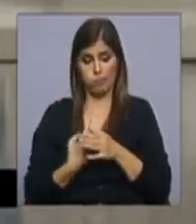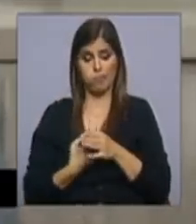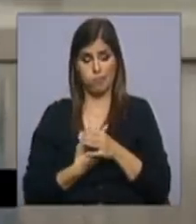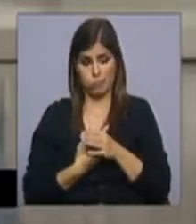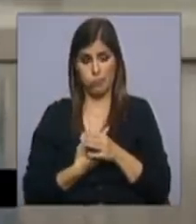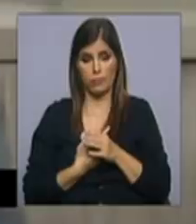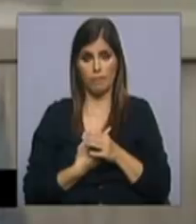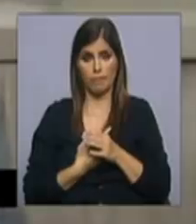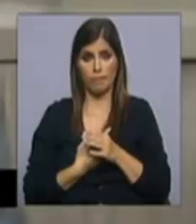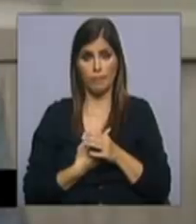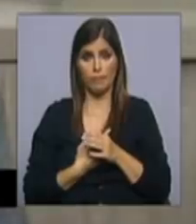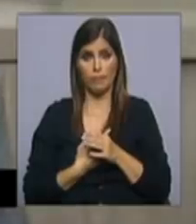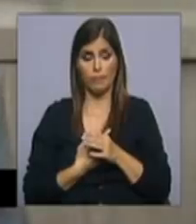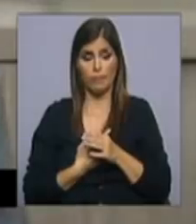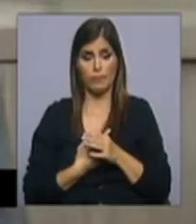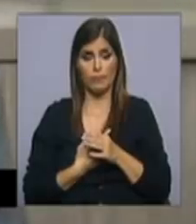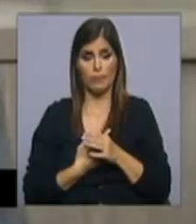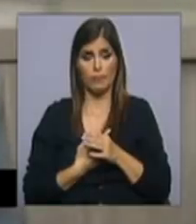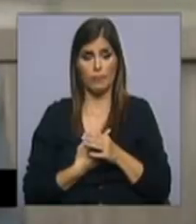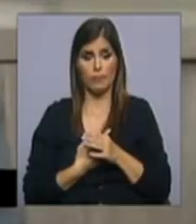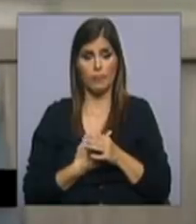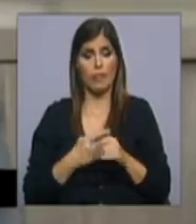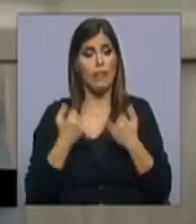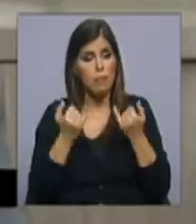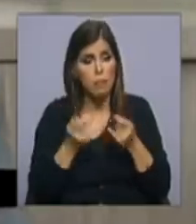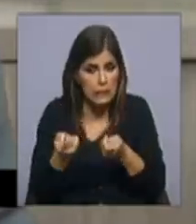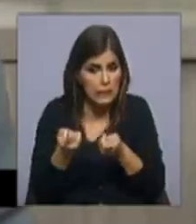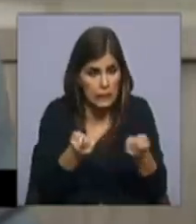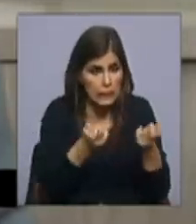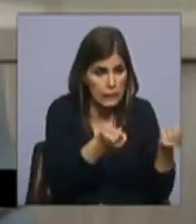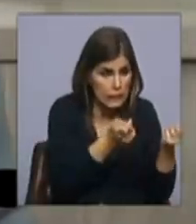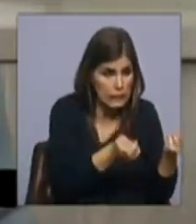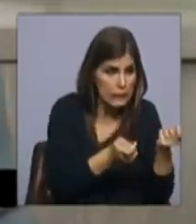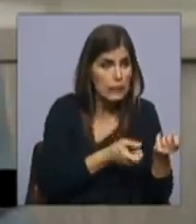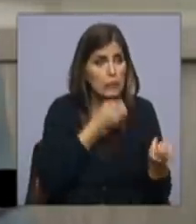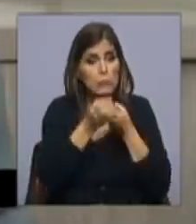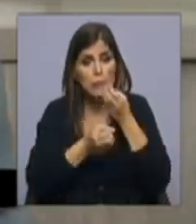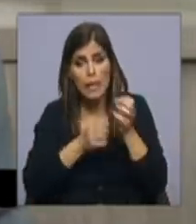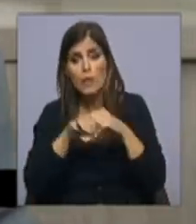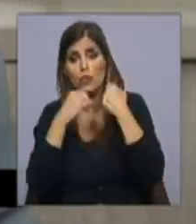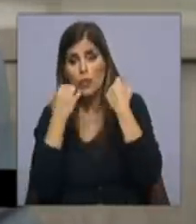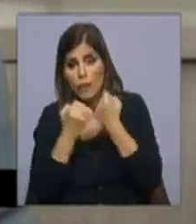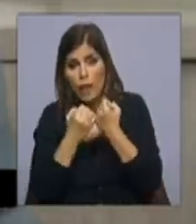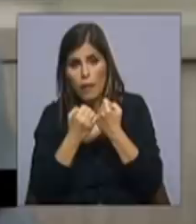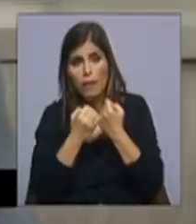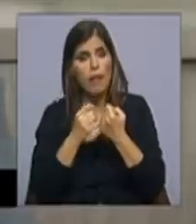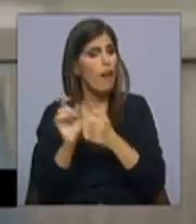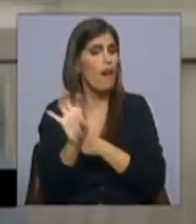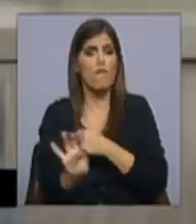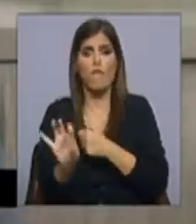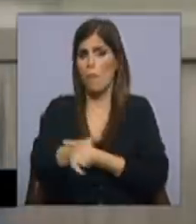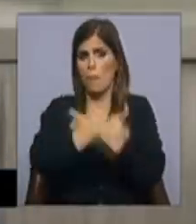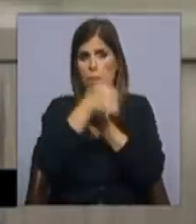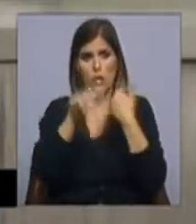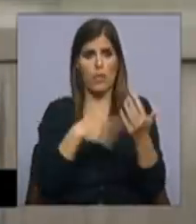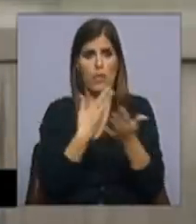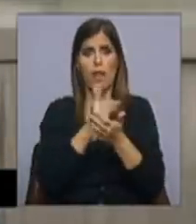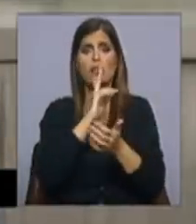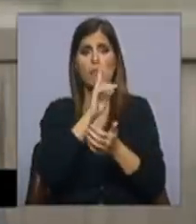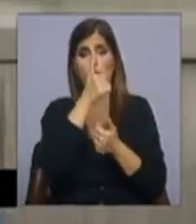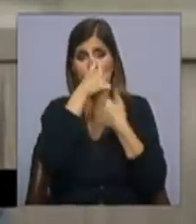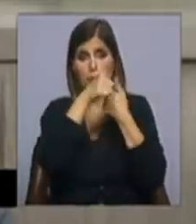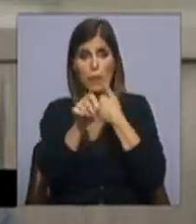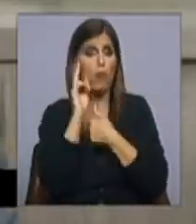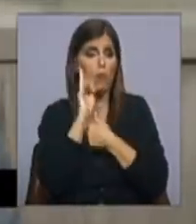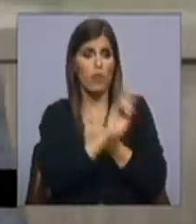isolamento, depois de um convencimento da sociedade, é a melhor forma da gente enfrentar esse inimigo invisível que